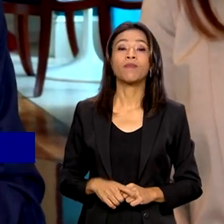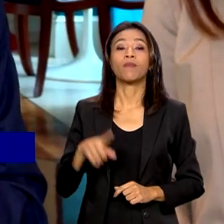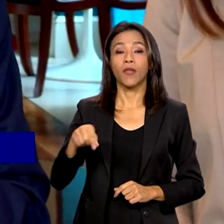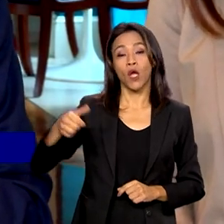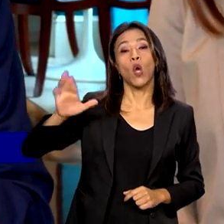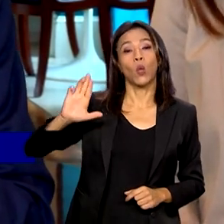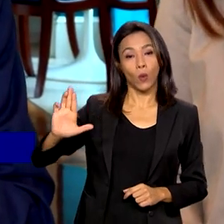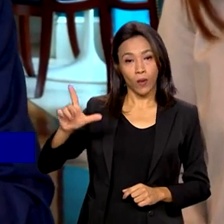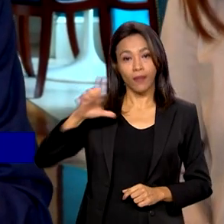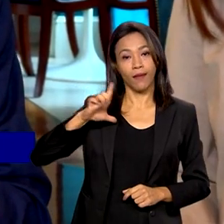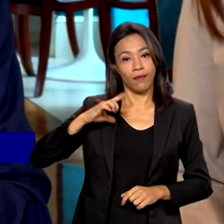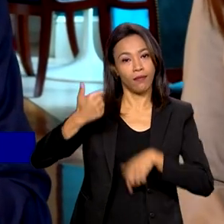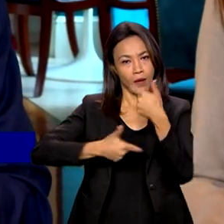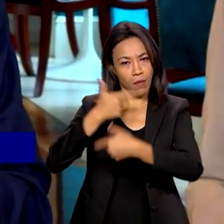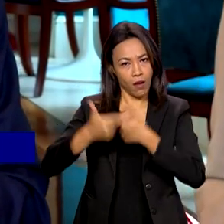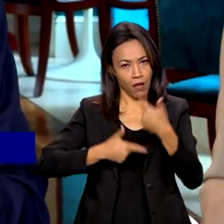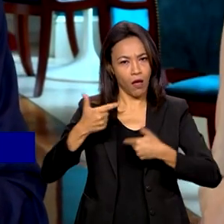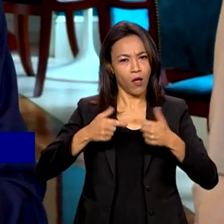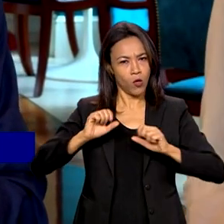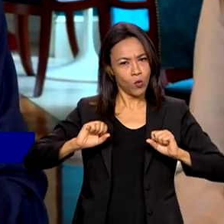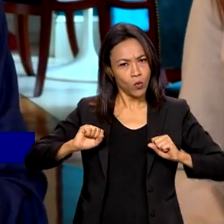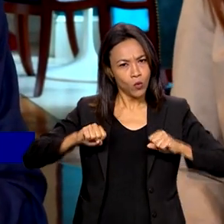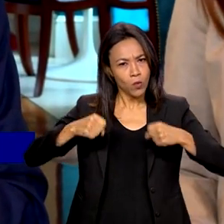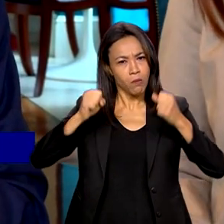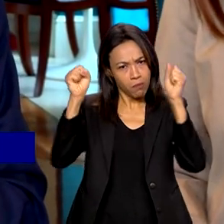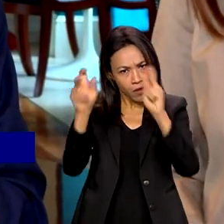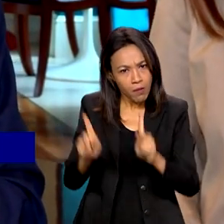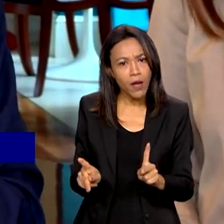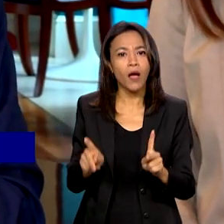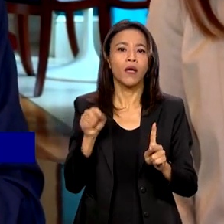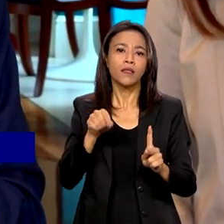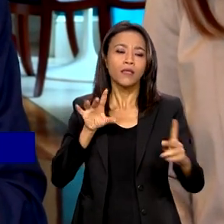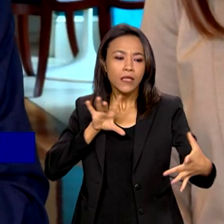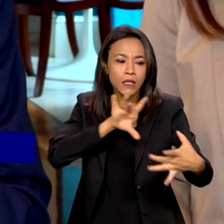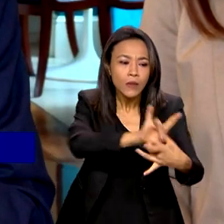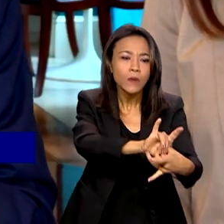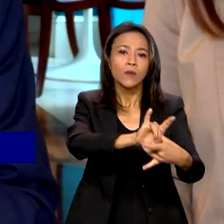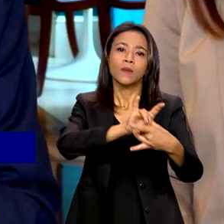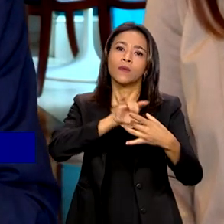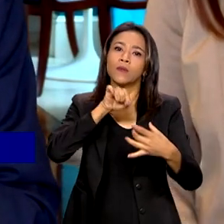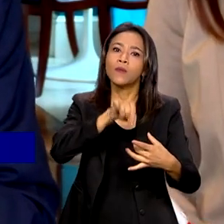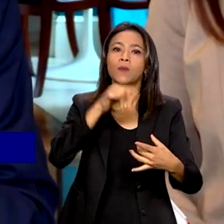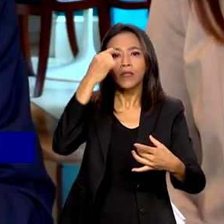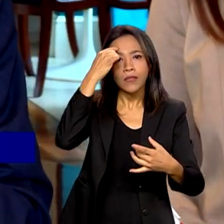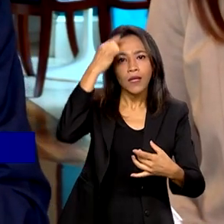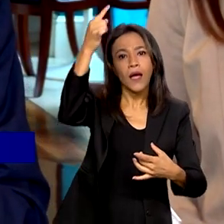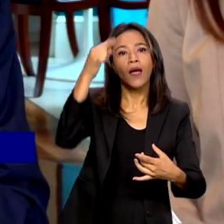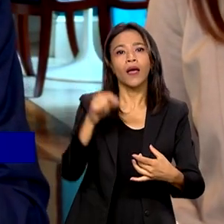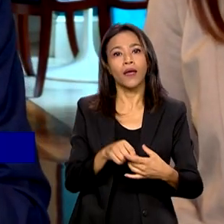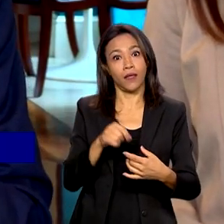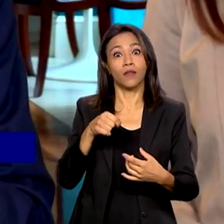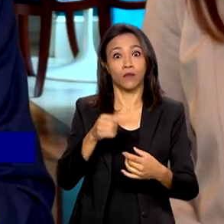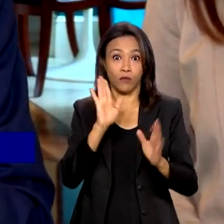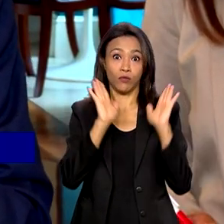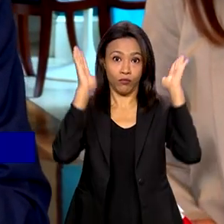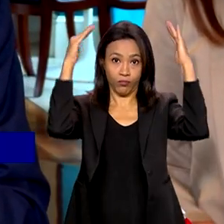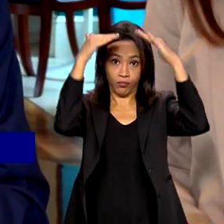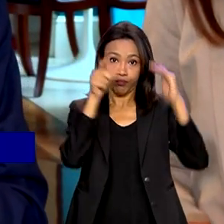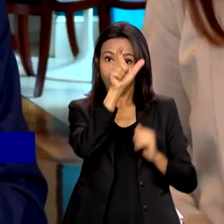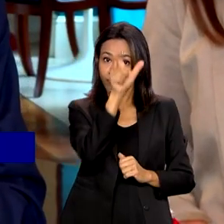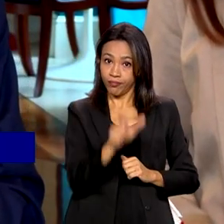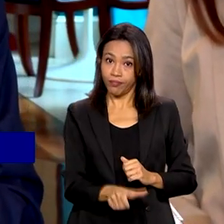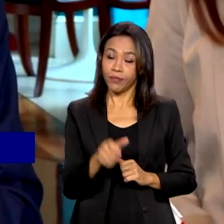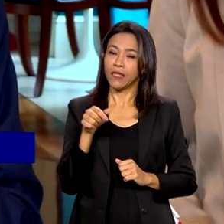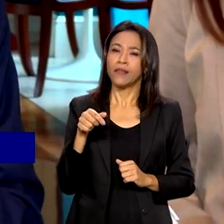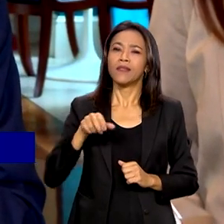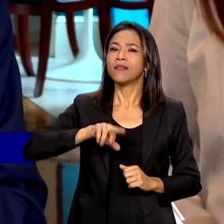tem trabalhado pela paz, quer trabalhar pela paz, em sintonia com as ideias que tem o Papa Francisco. Sem a ideia